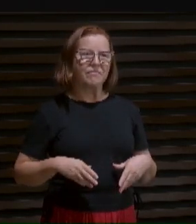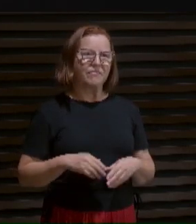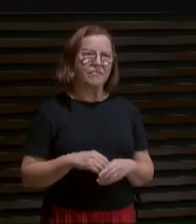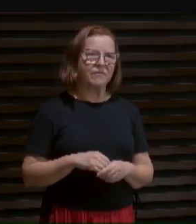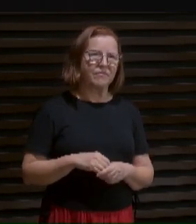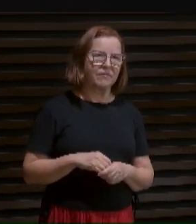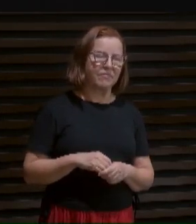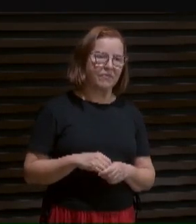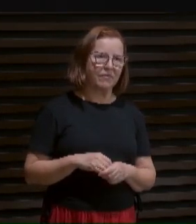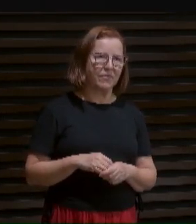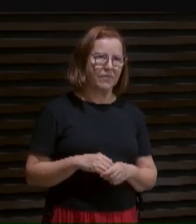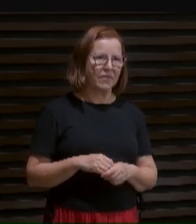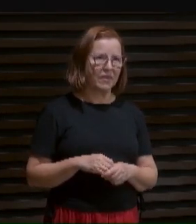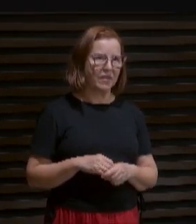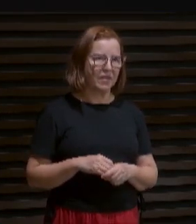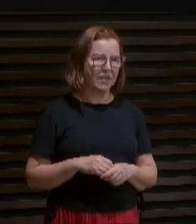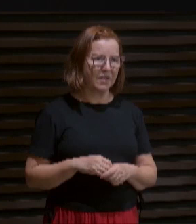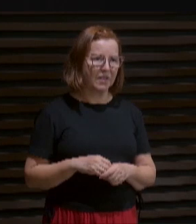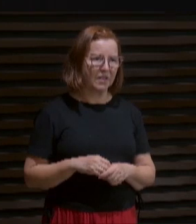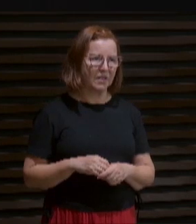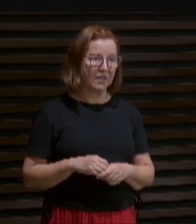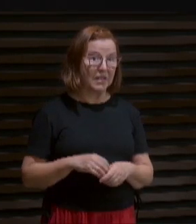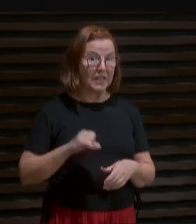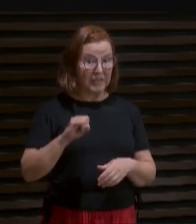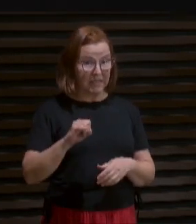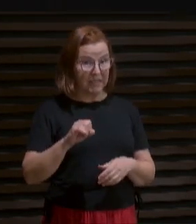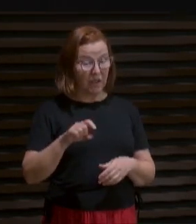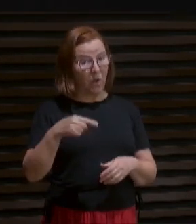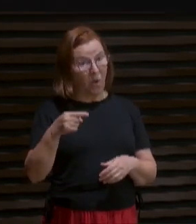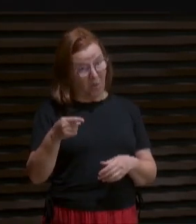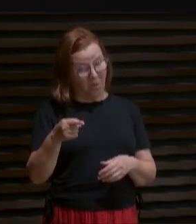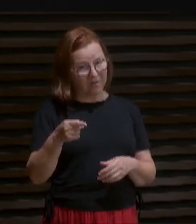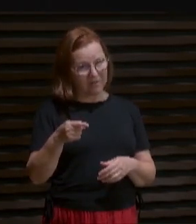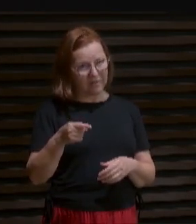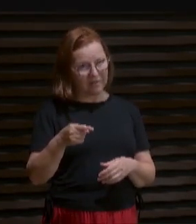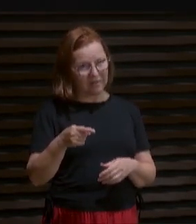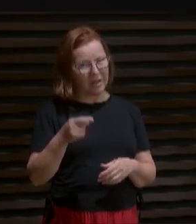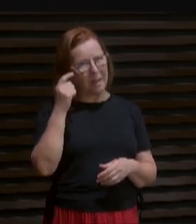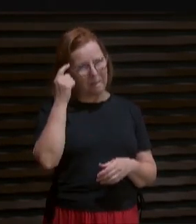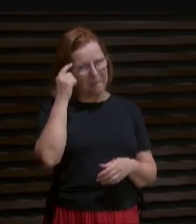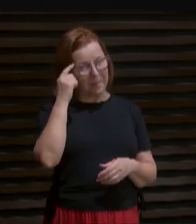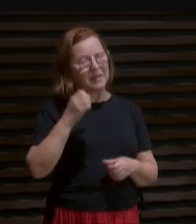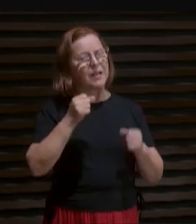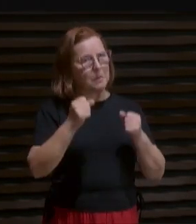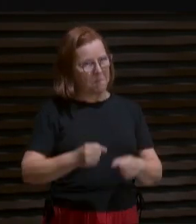de qualquer outra. Se outro qualquer pensa que pode confiar na